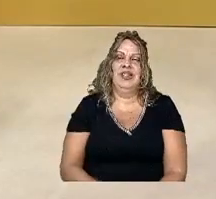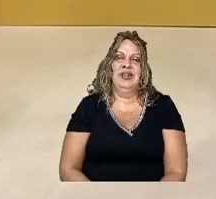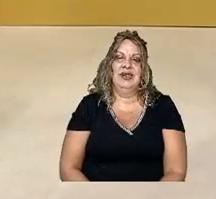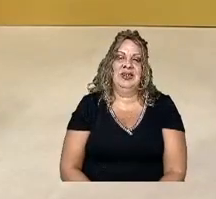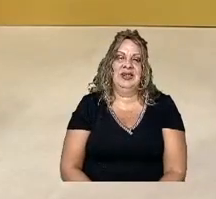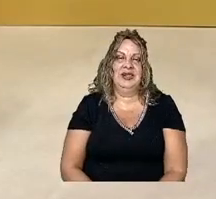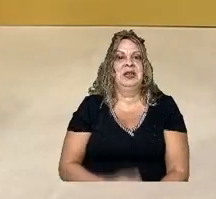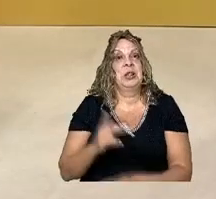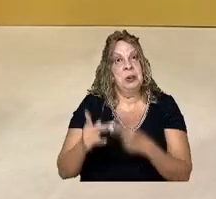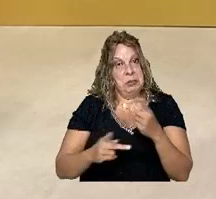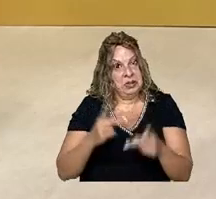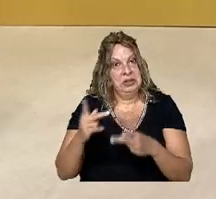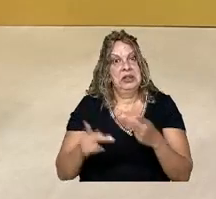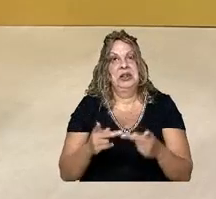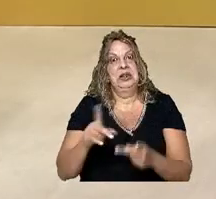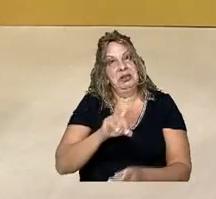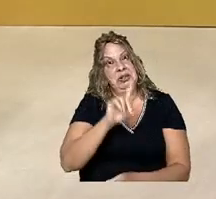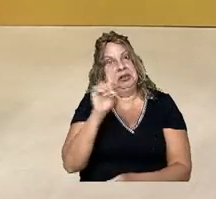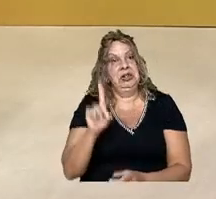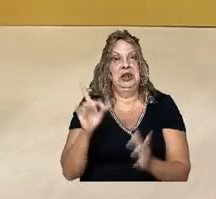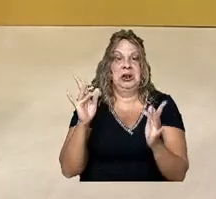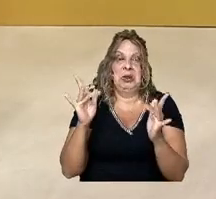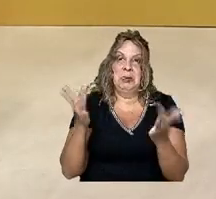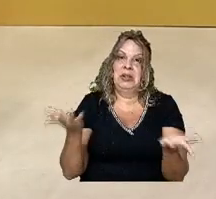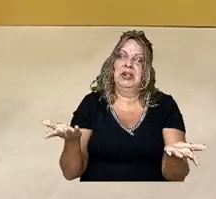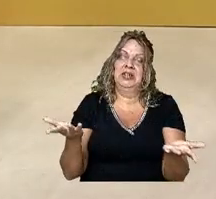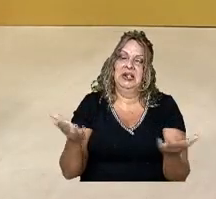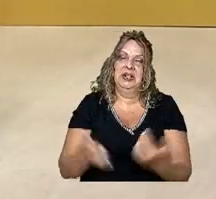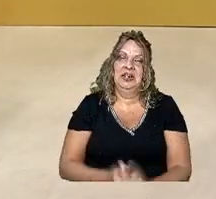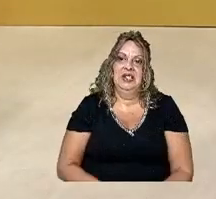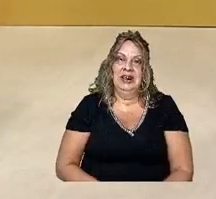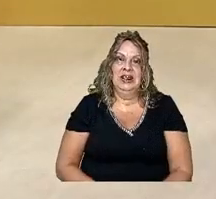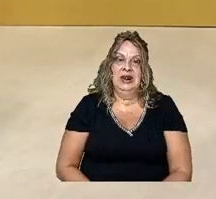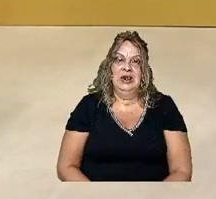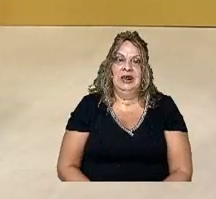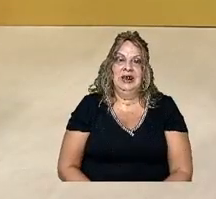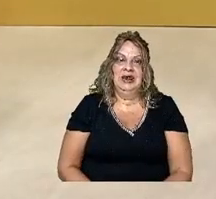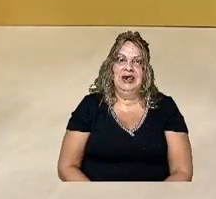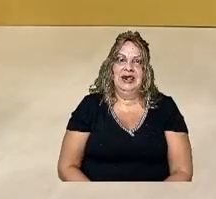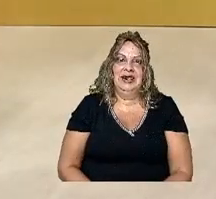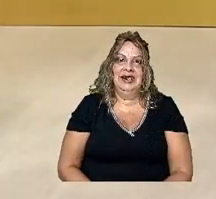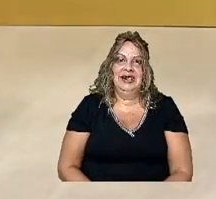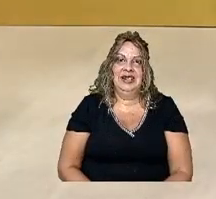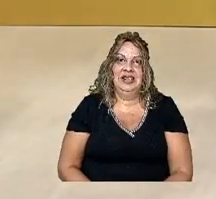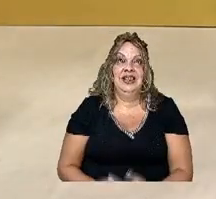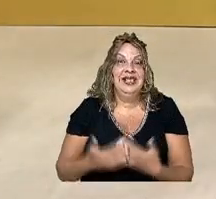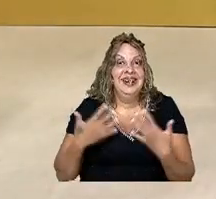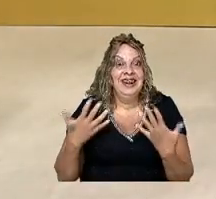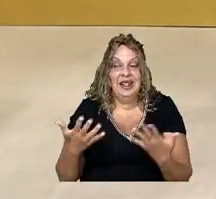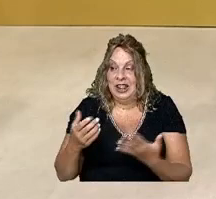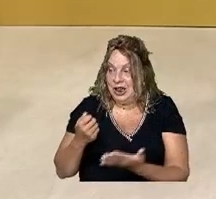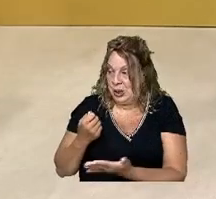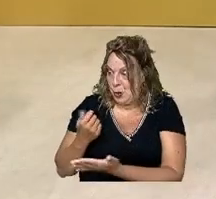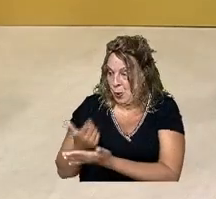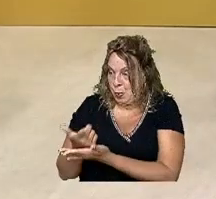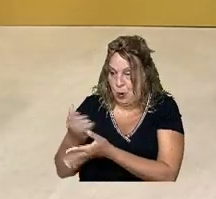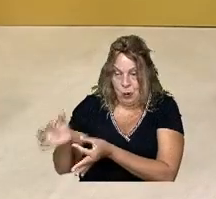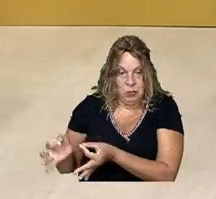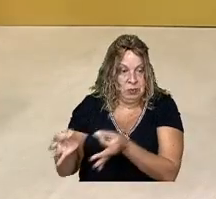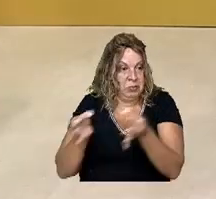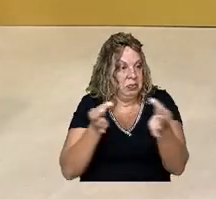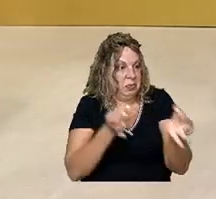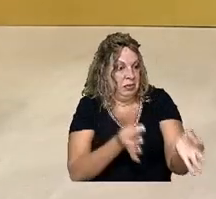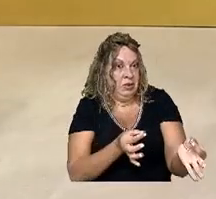Que presentão do Dia dos Namorados, hein? Gente, imagina ele recebendo a notícia que o que ele planejou com carinho